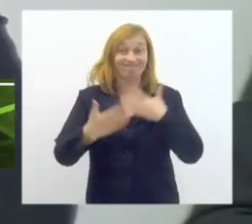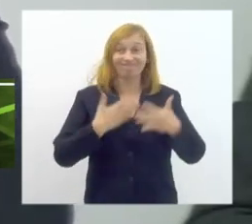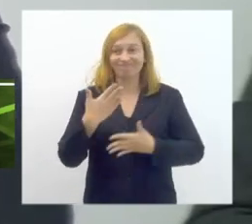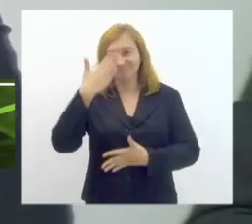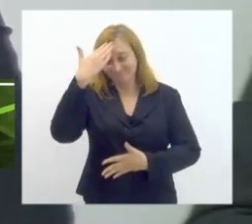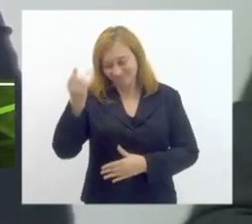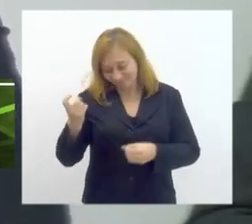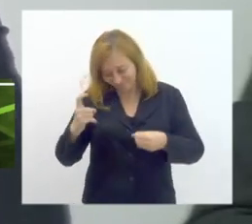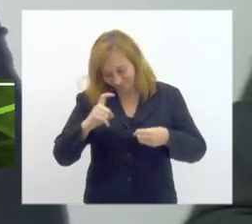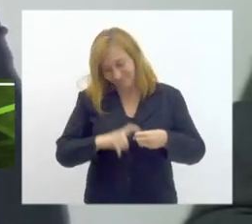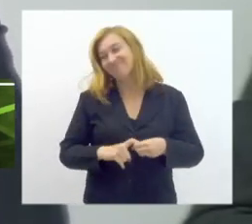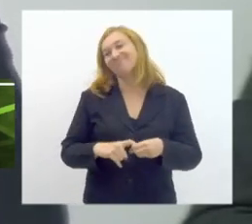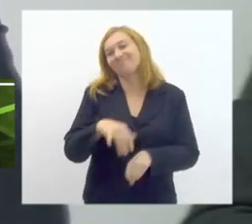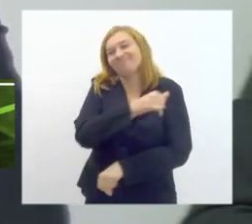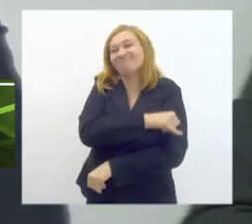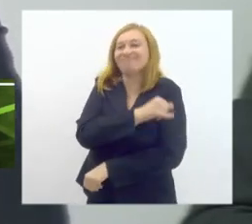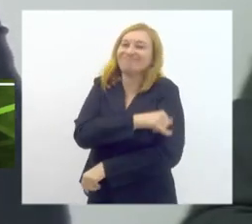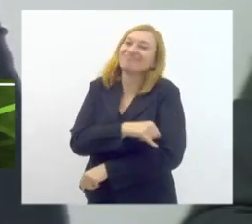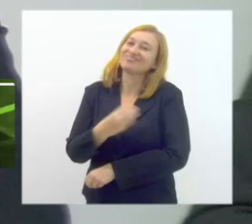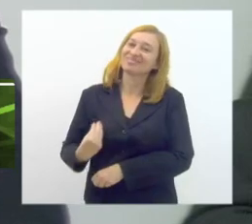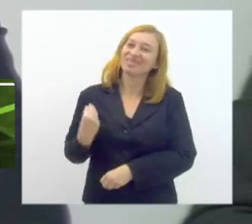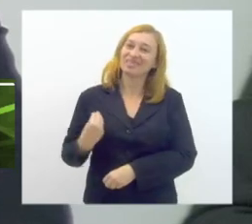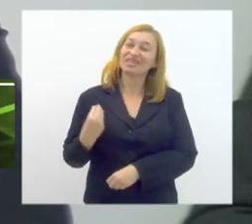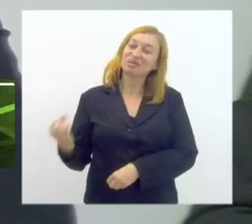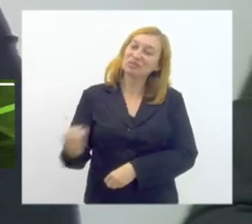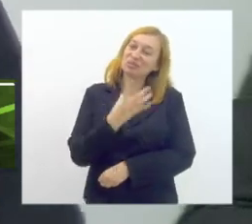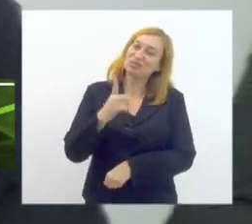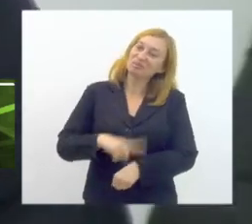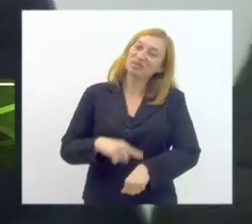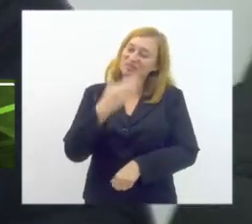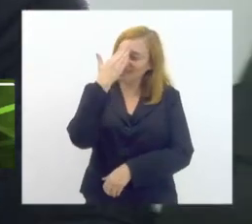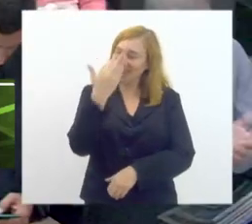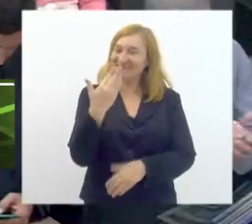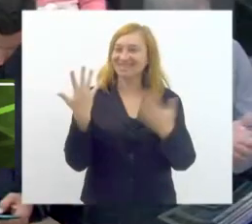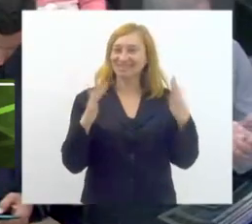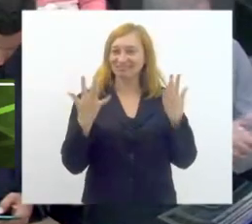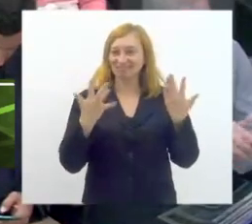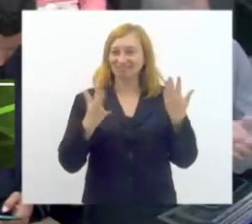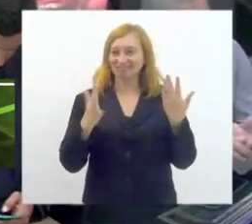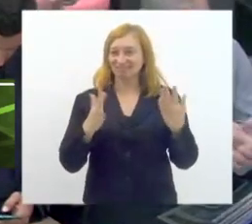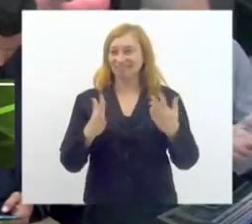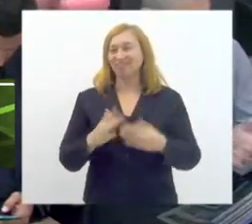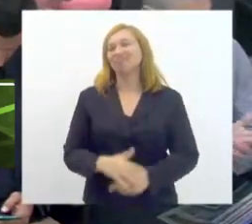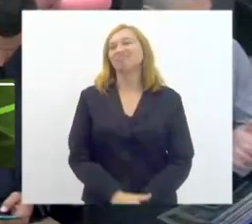que os consórcios do Rio de Janeiro vão viver um novo tempo. Muito obrigado.